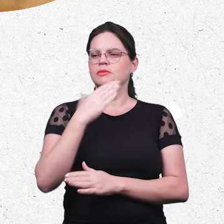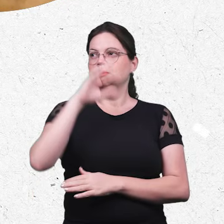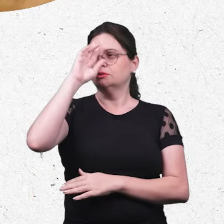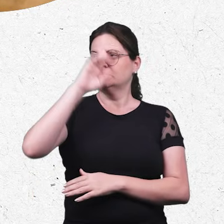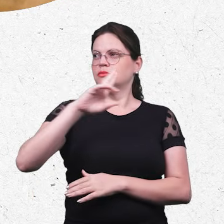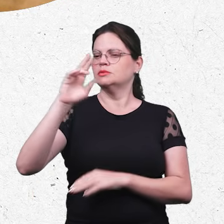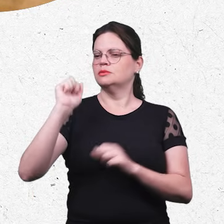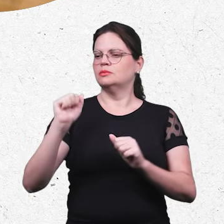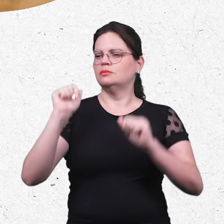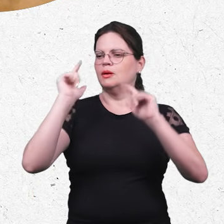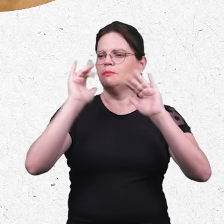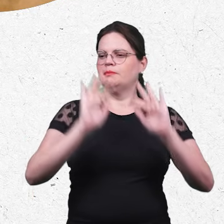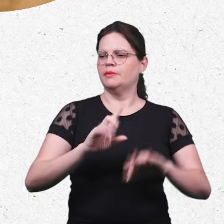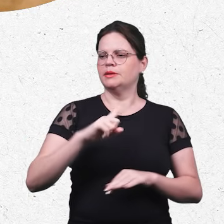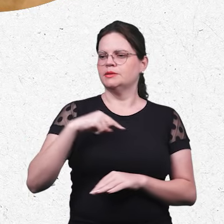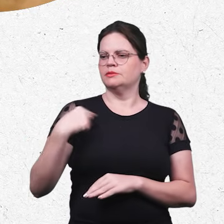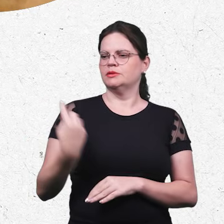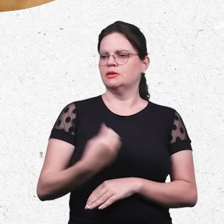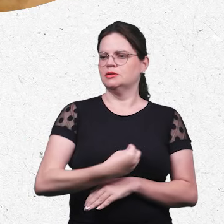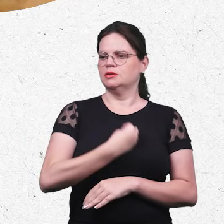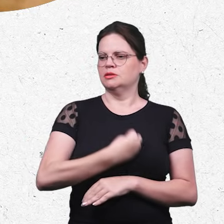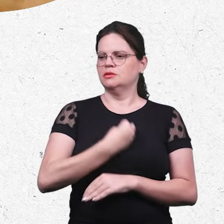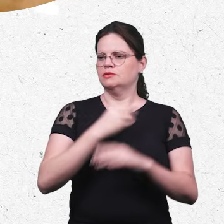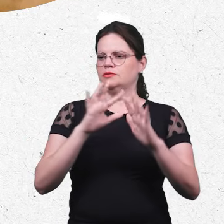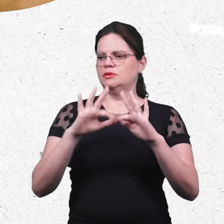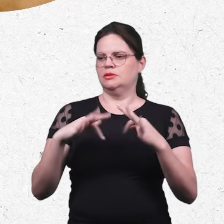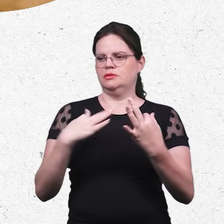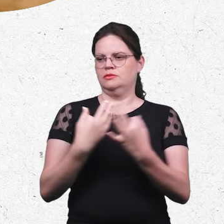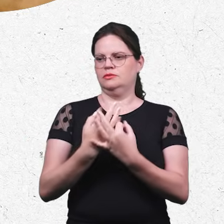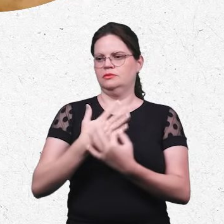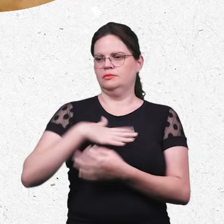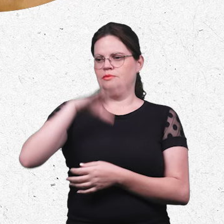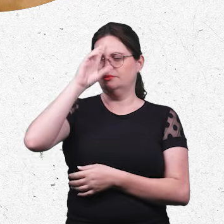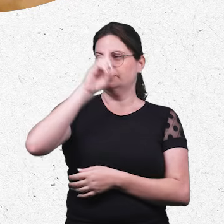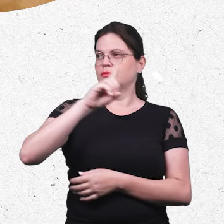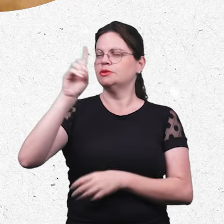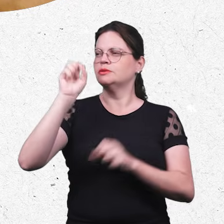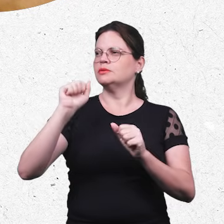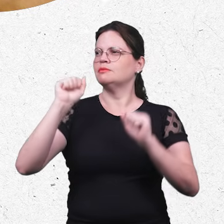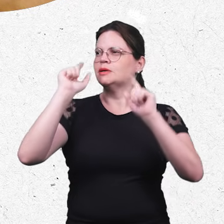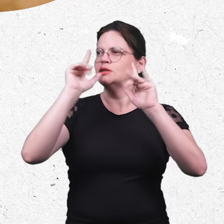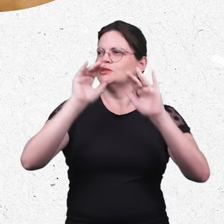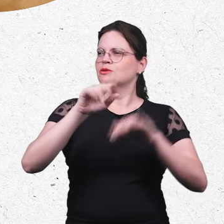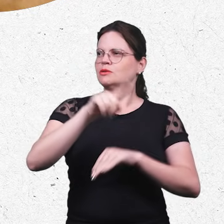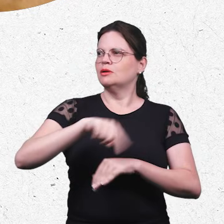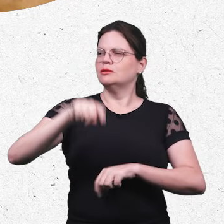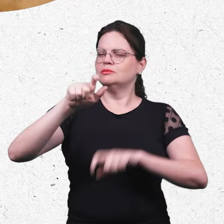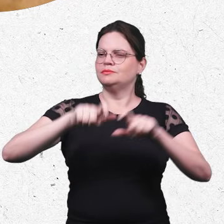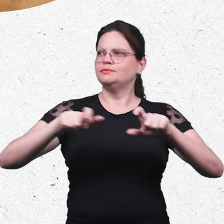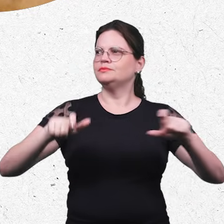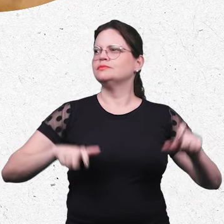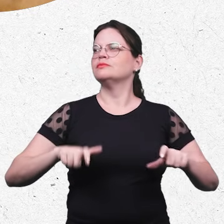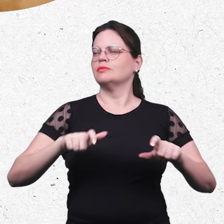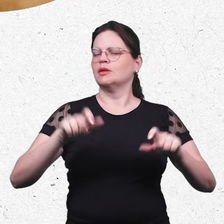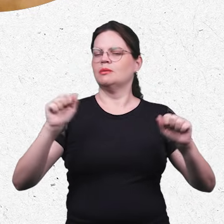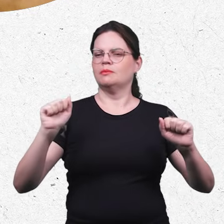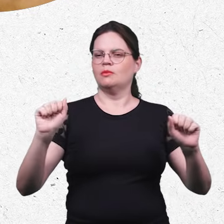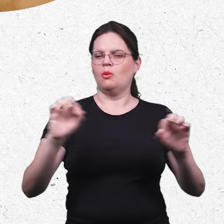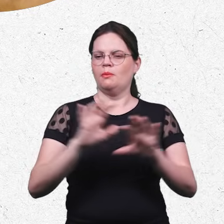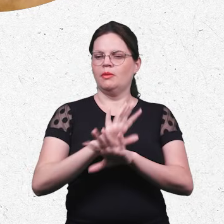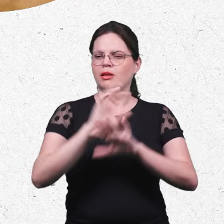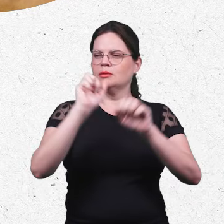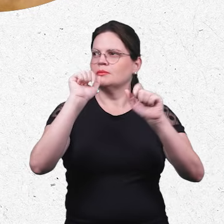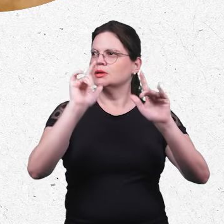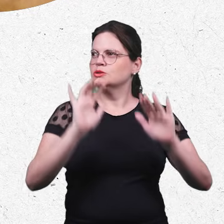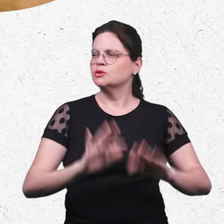uma bênção em favor das nossas famílias, meu Deus, que o Senhor possa estar abençoando, meu Deus, os lares completos e